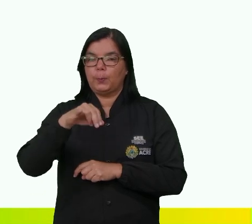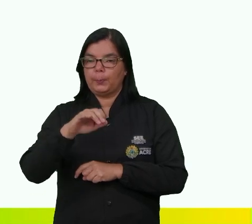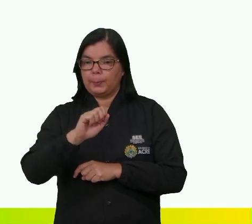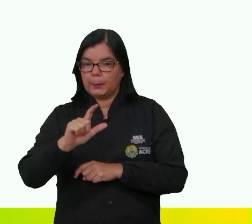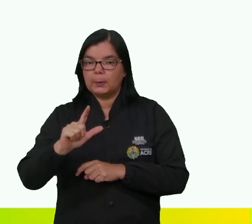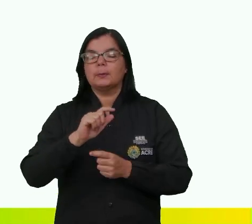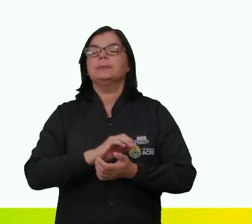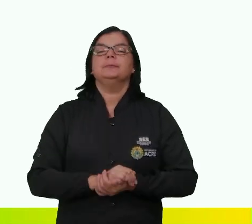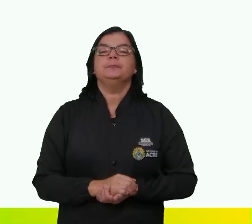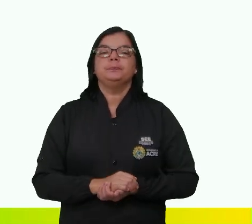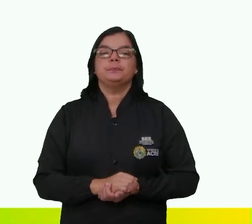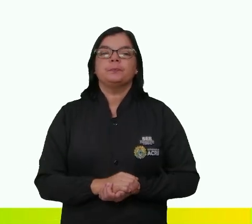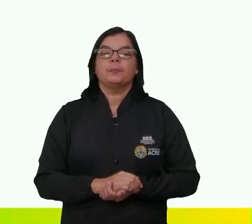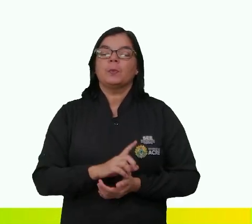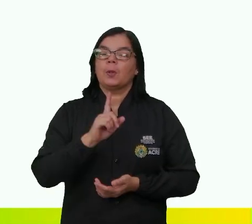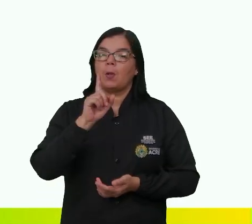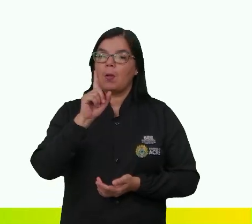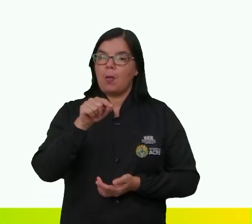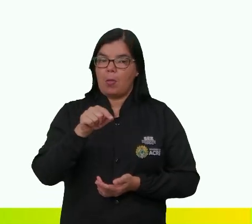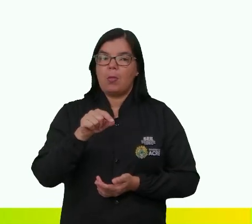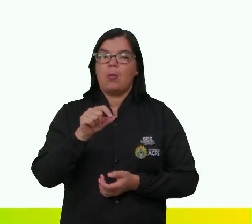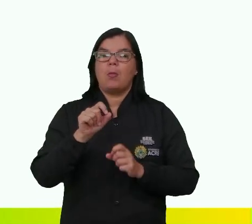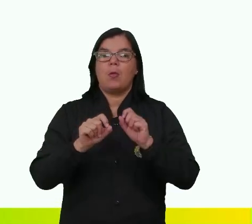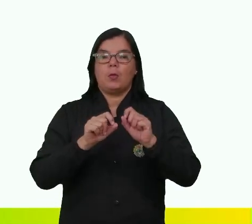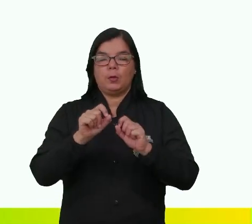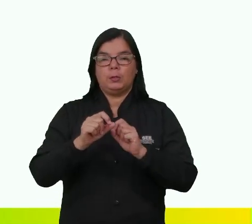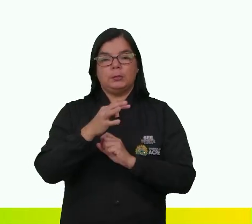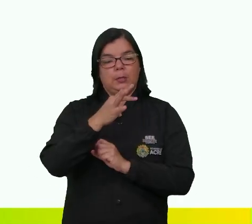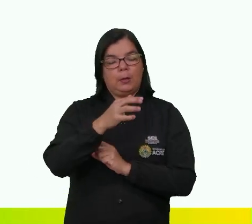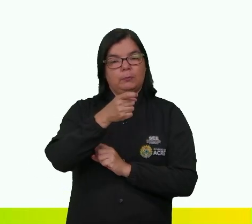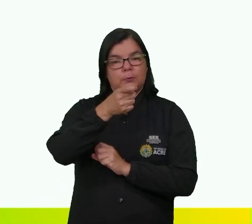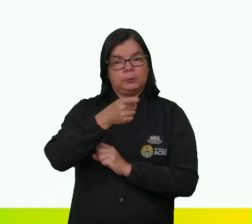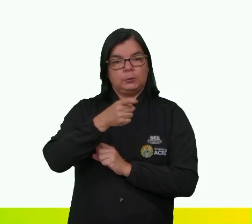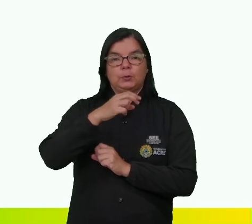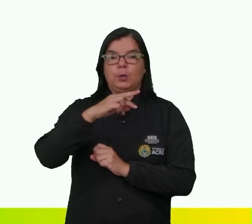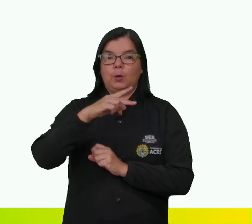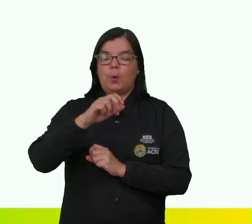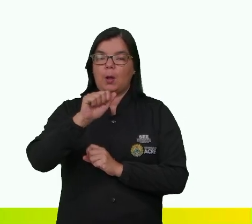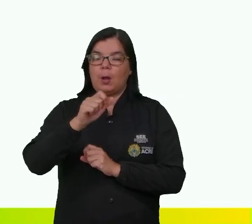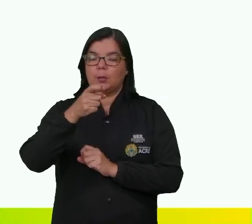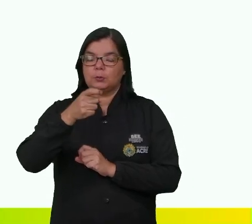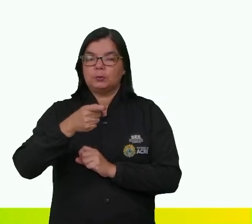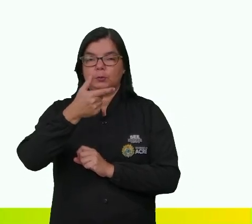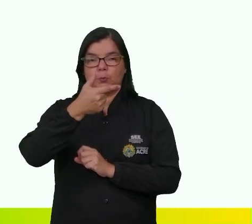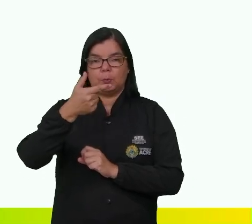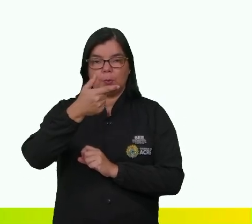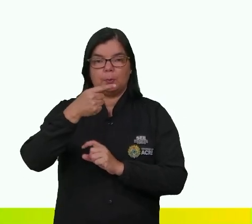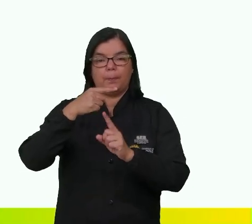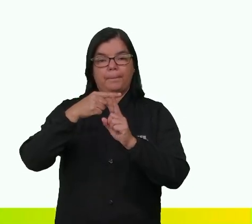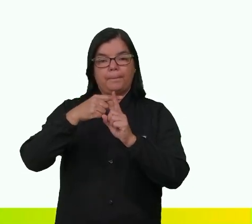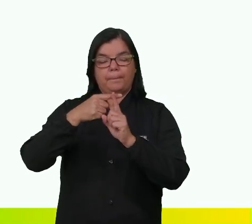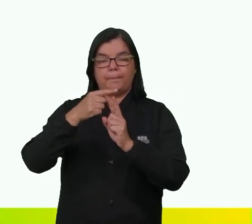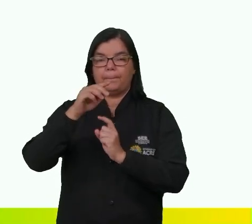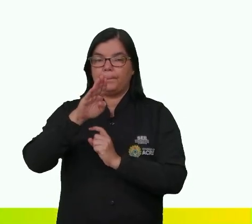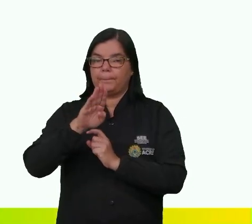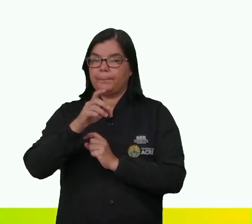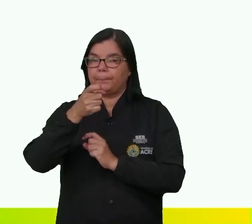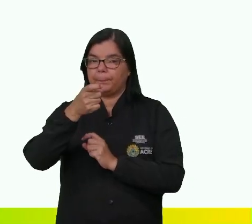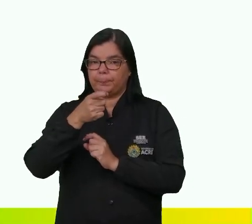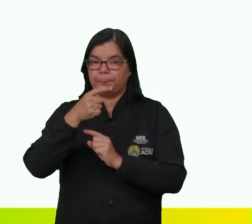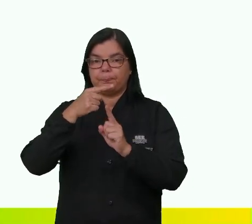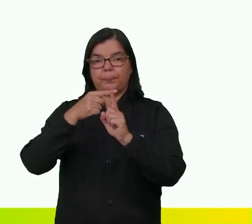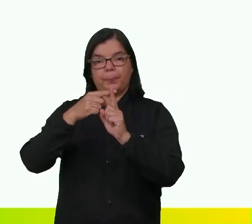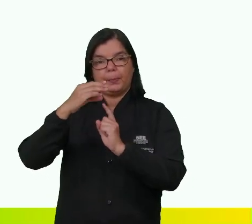quadrática, é da forma f de x igual a ax quadrado